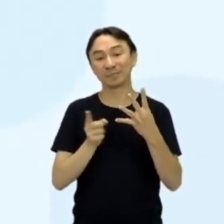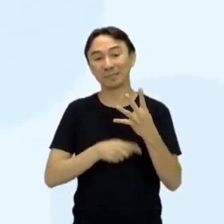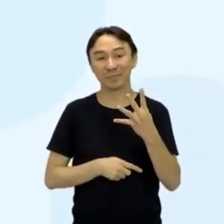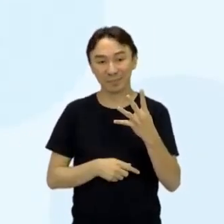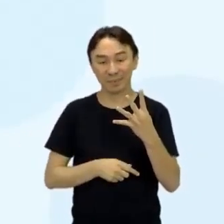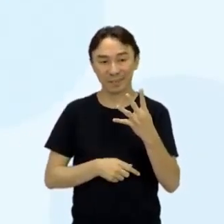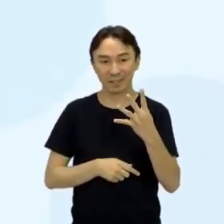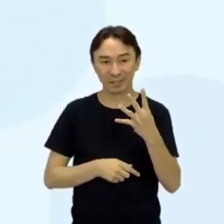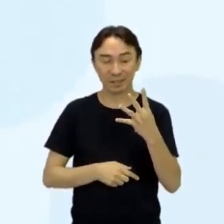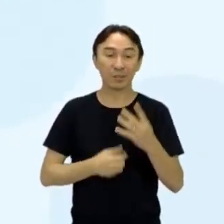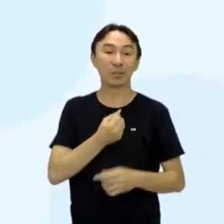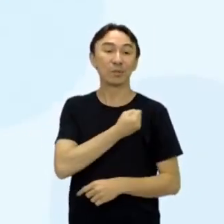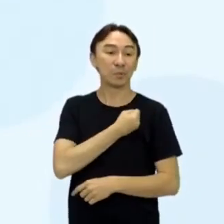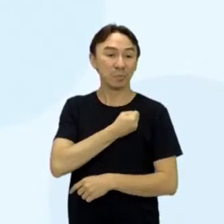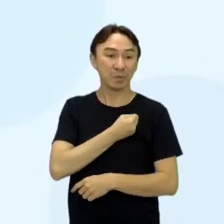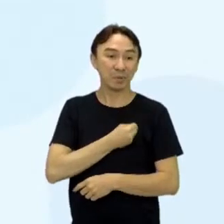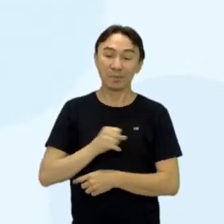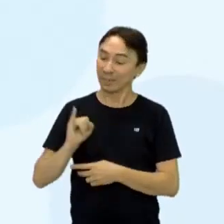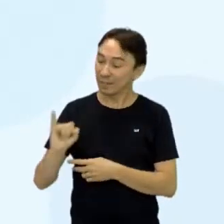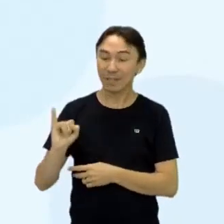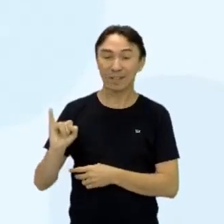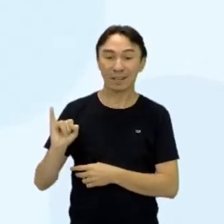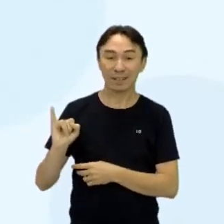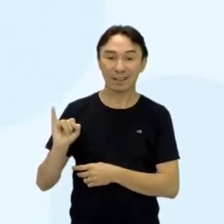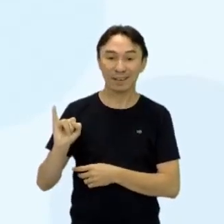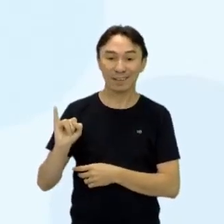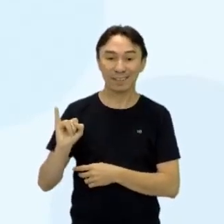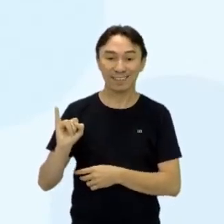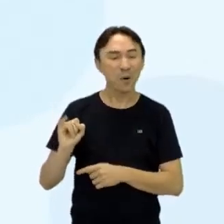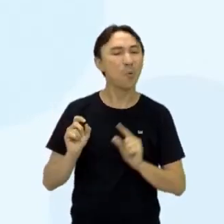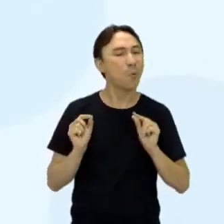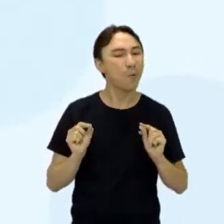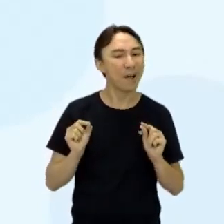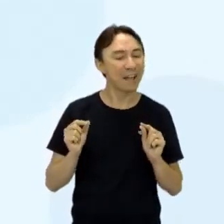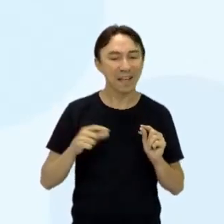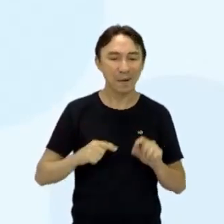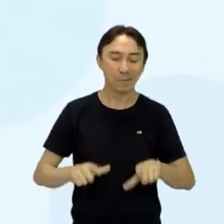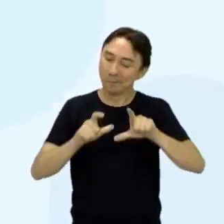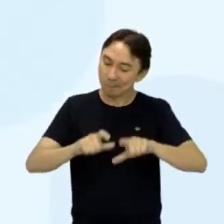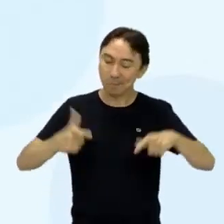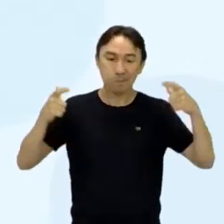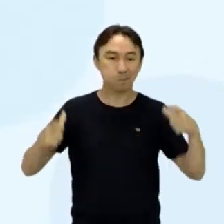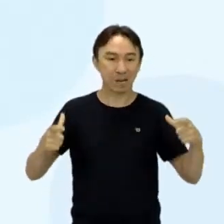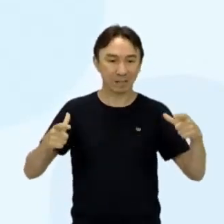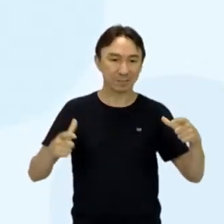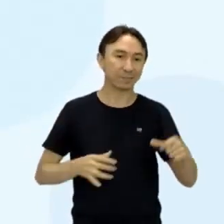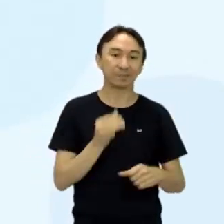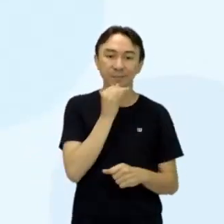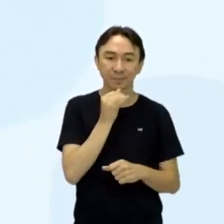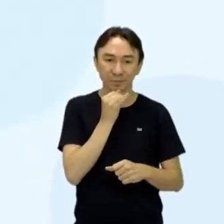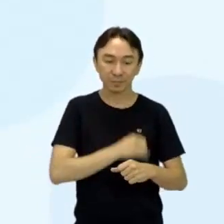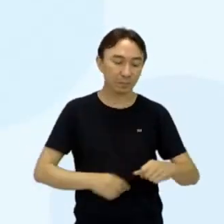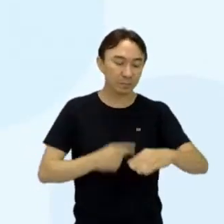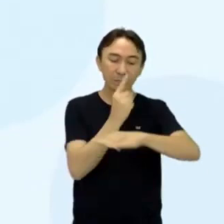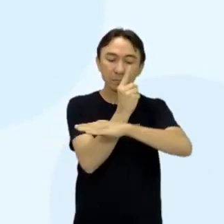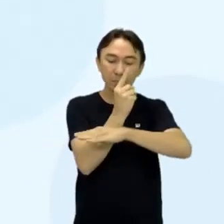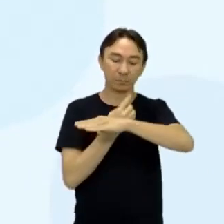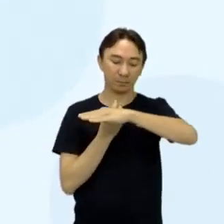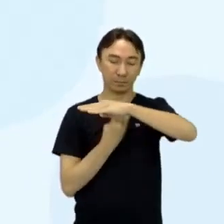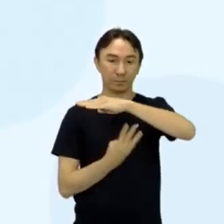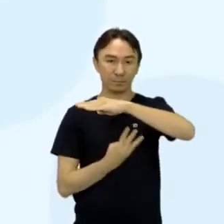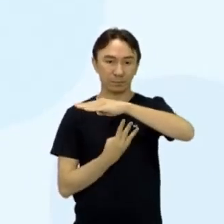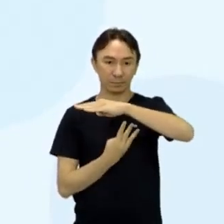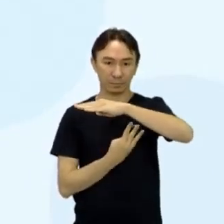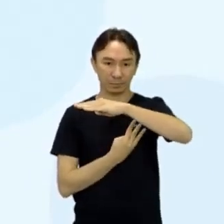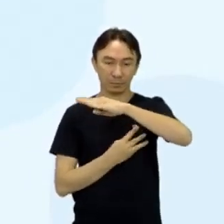os racionais? Quando eu dividir um número pelo outro, por exemplo, 1 dividido por 3, quando eu fizer essa divisão, vai dar